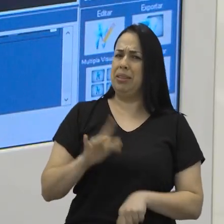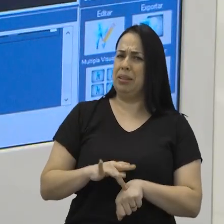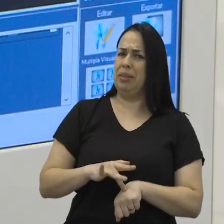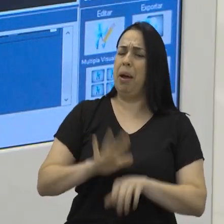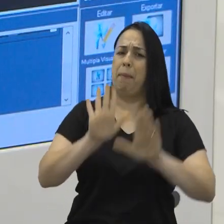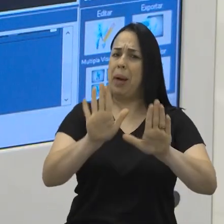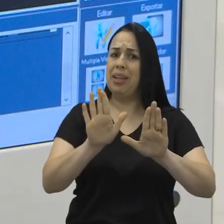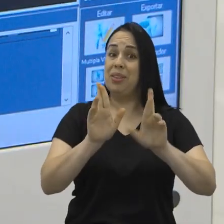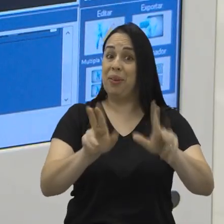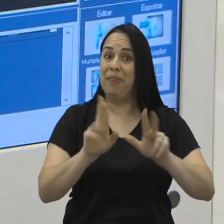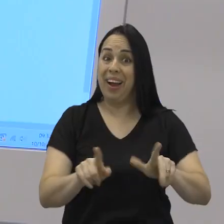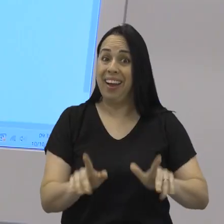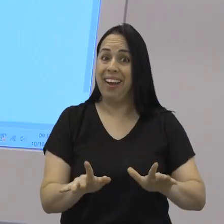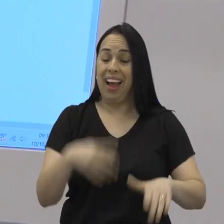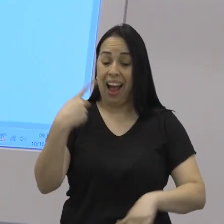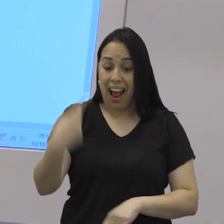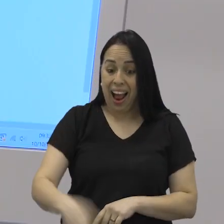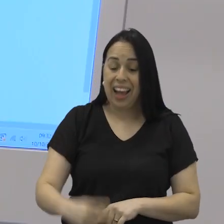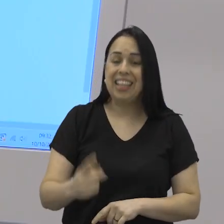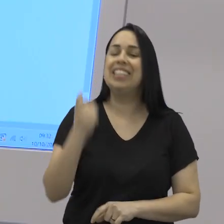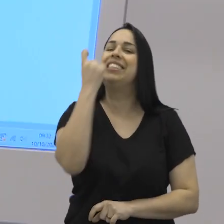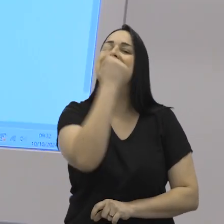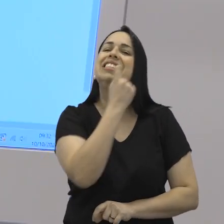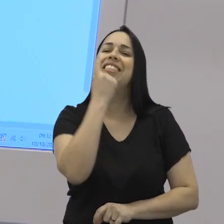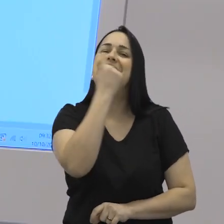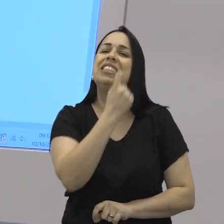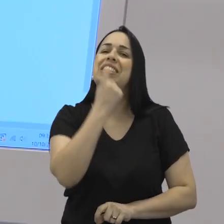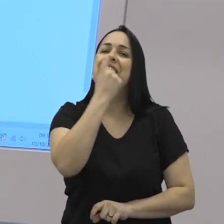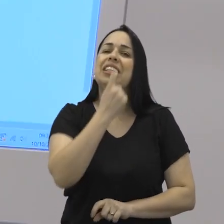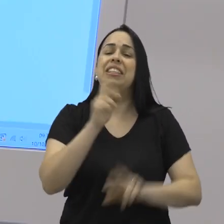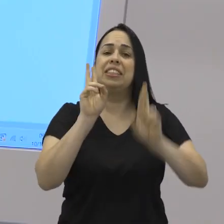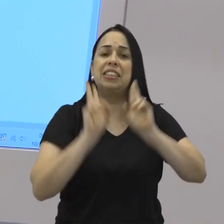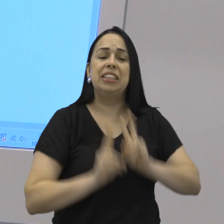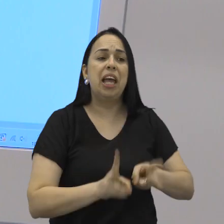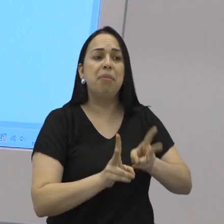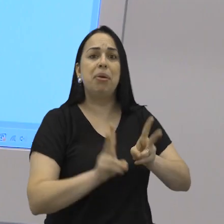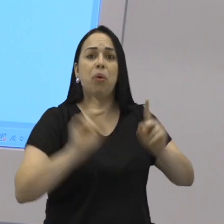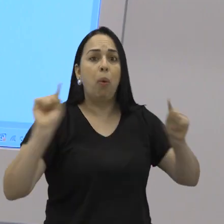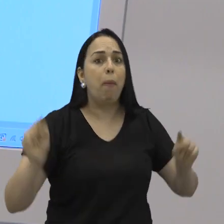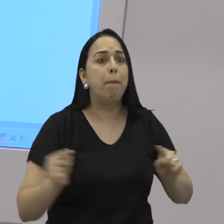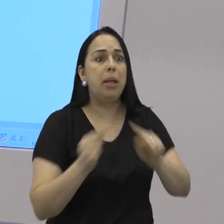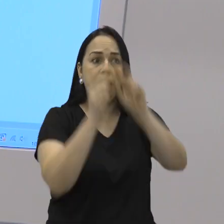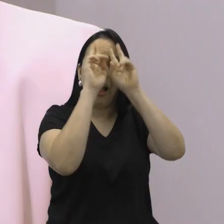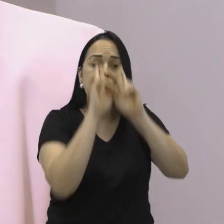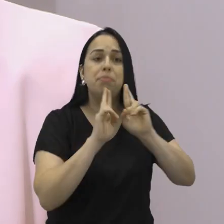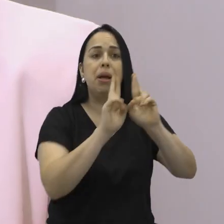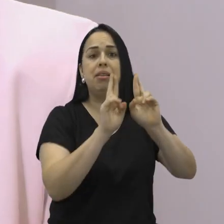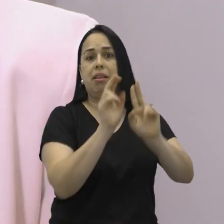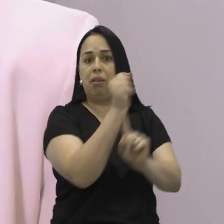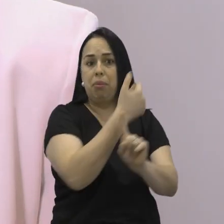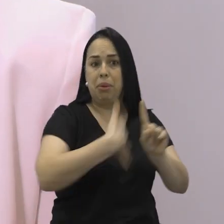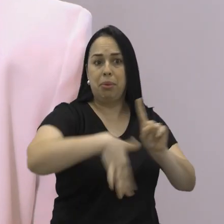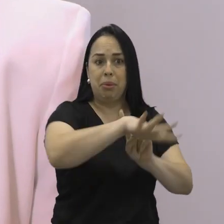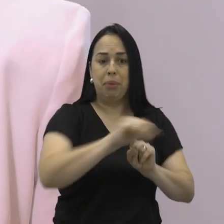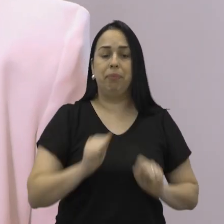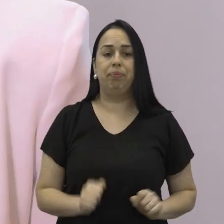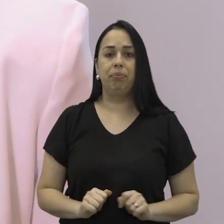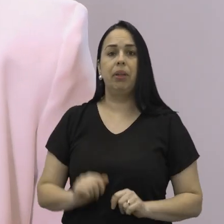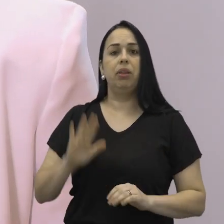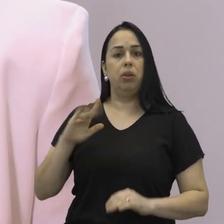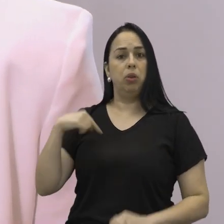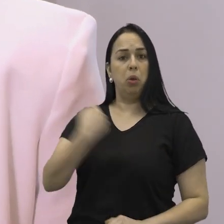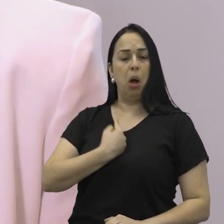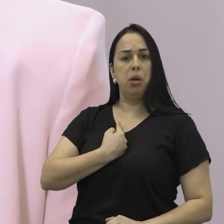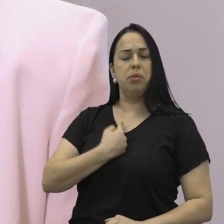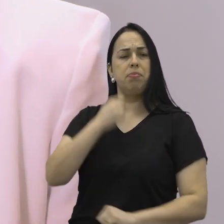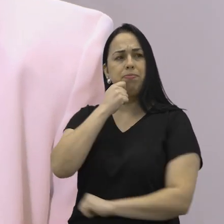distante mas não é aqui os procedimentos clínicos respeitam o meio ambiente a gente sentiu muita necessidade de ter